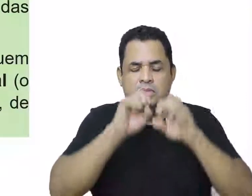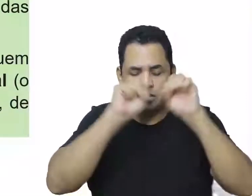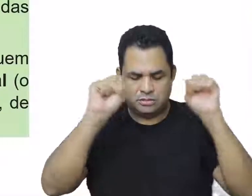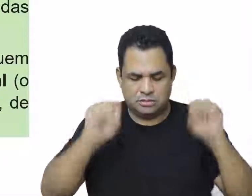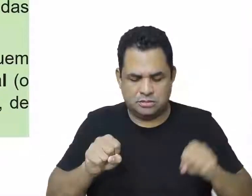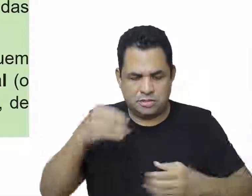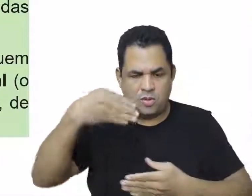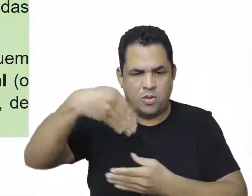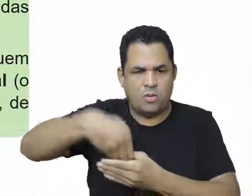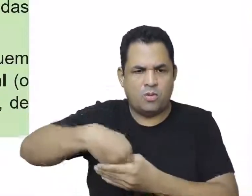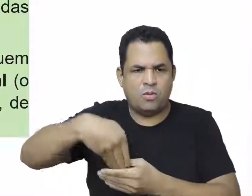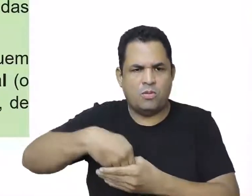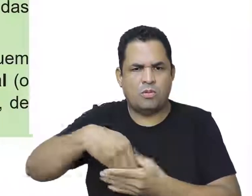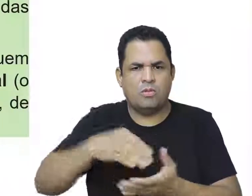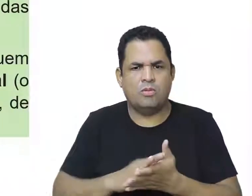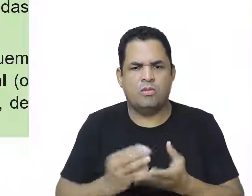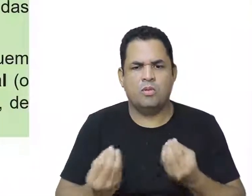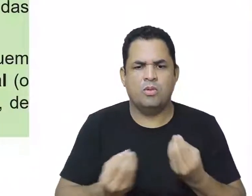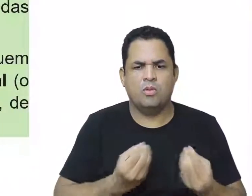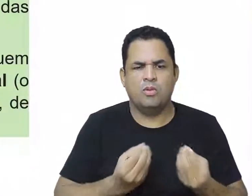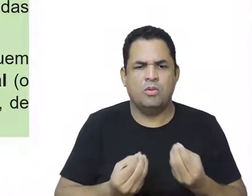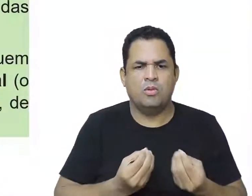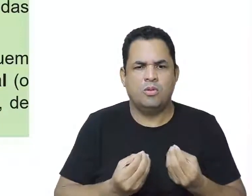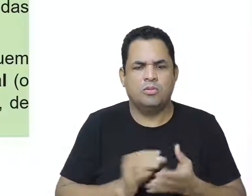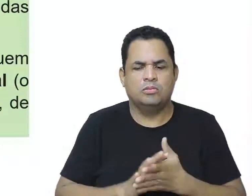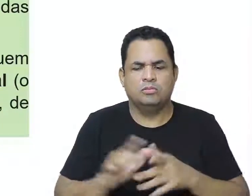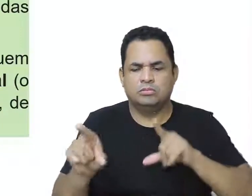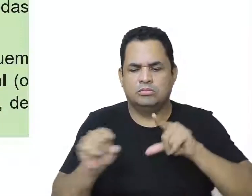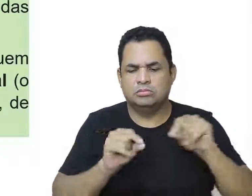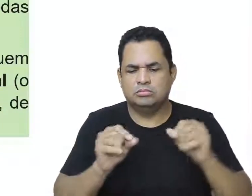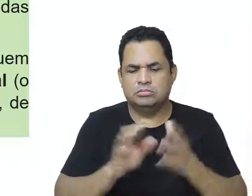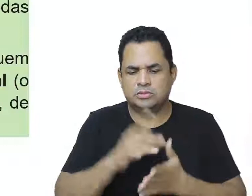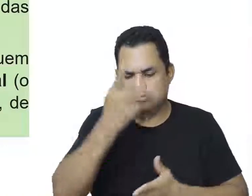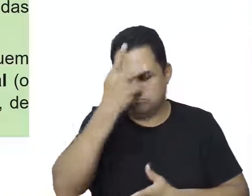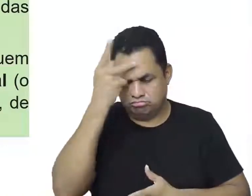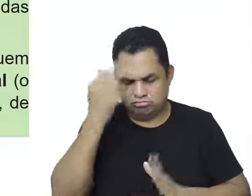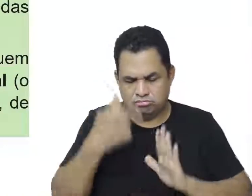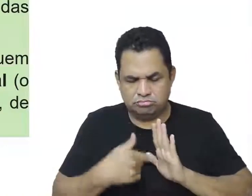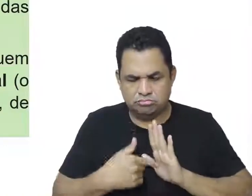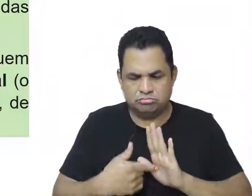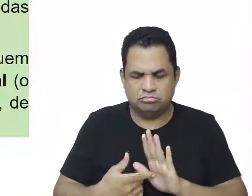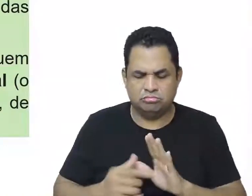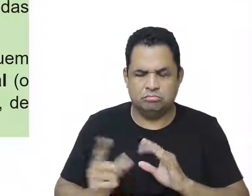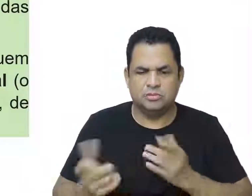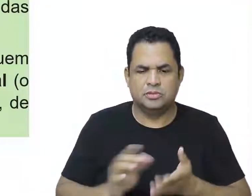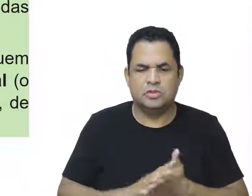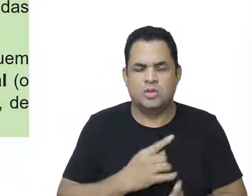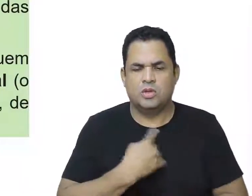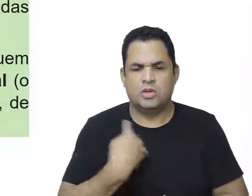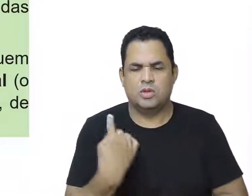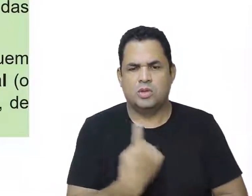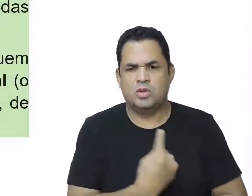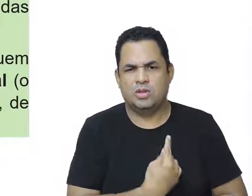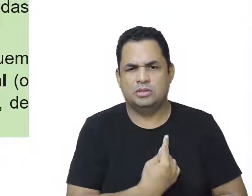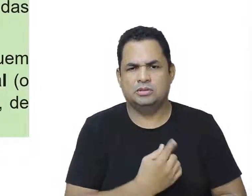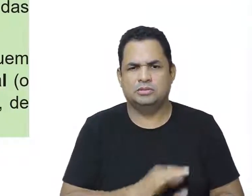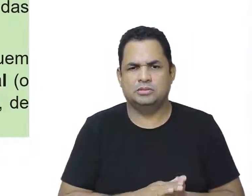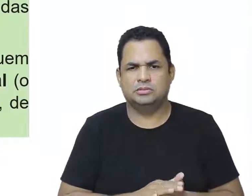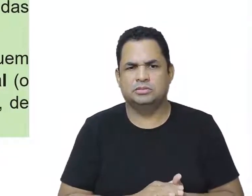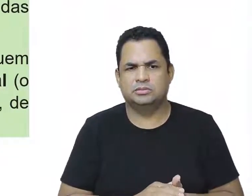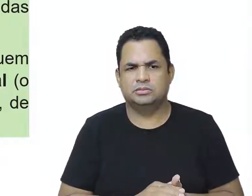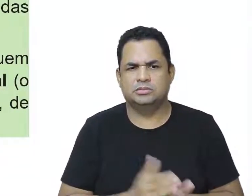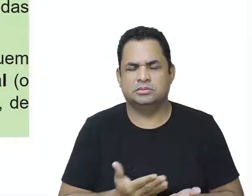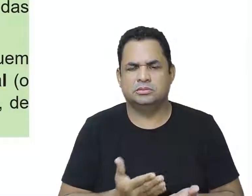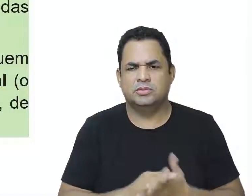sistema eleitoral, de como a gente escolhe os nossos representantes, já que nós vivemos sobre um